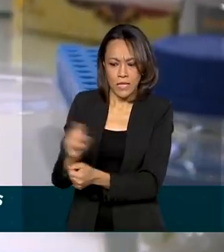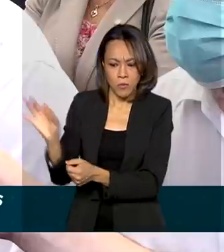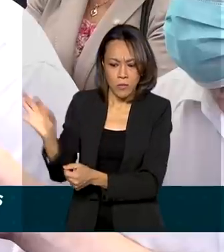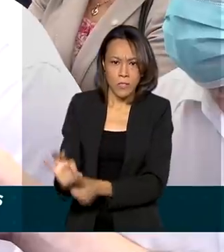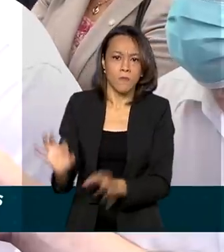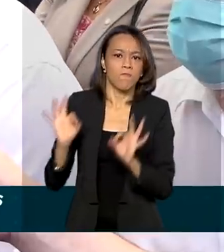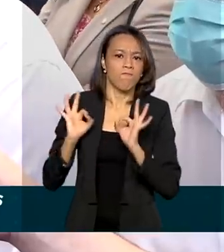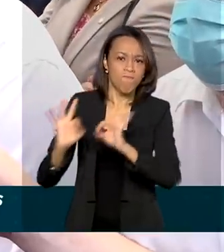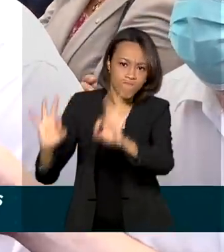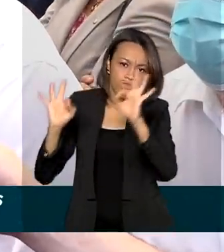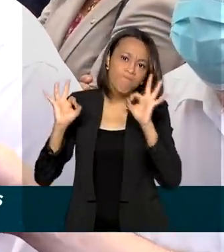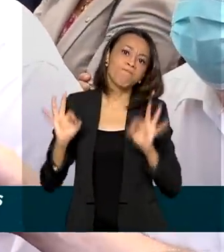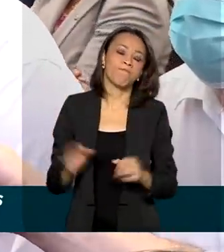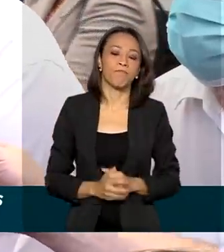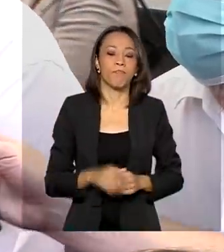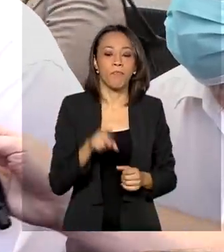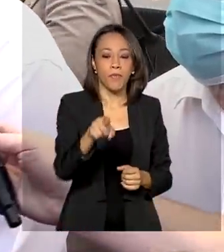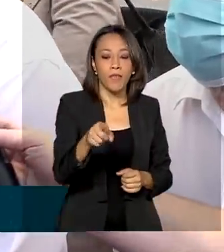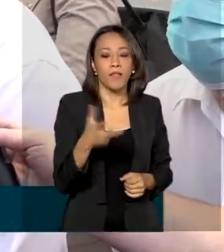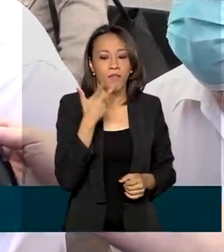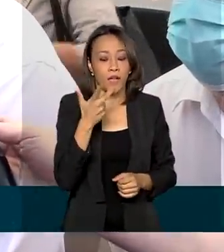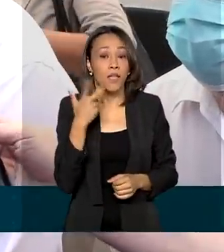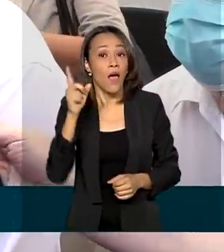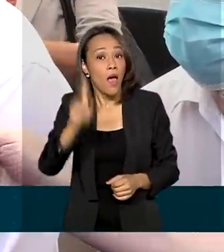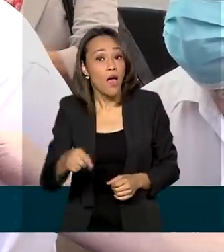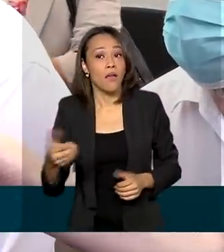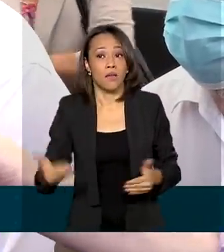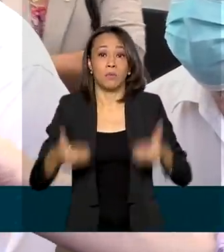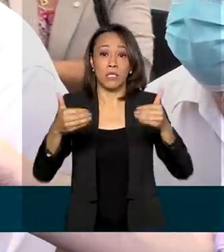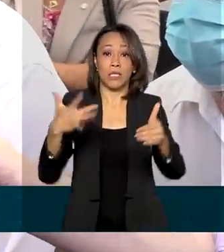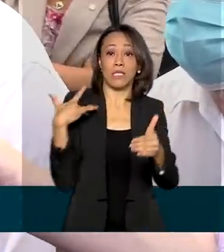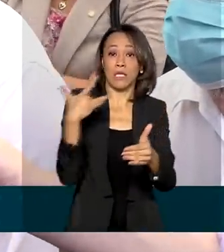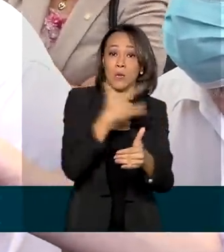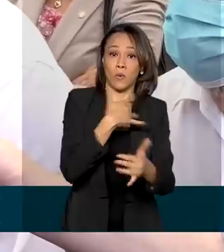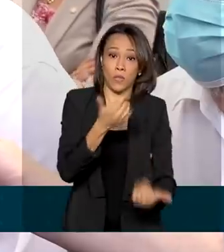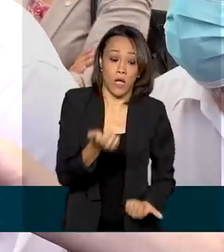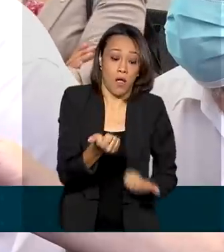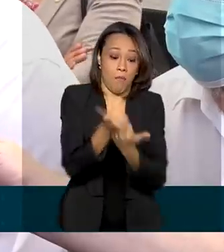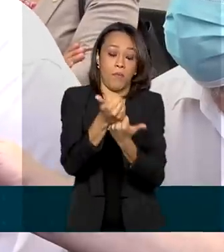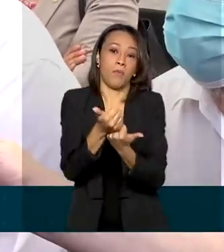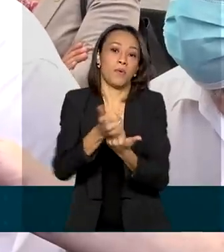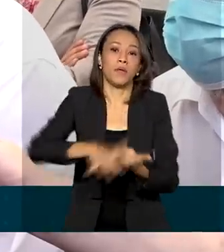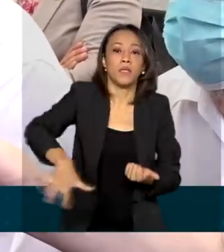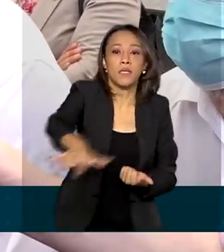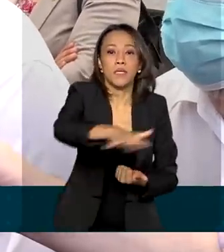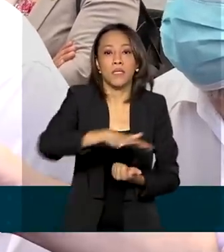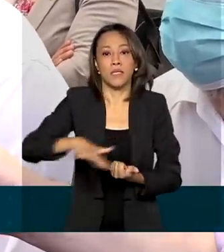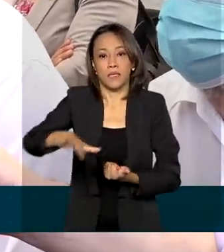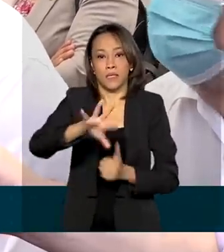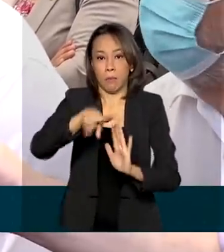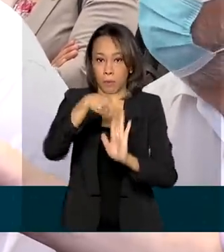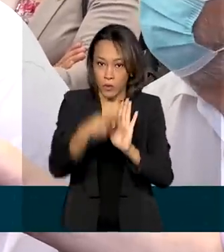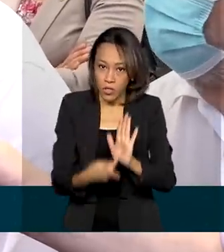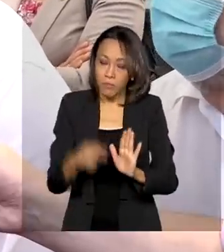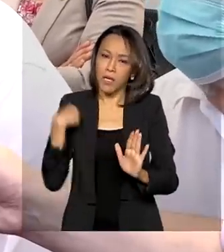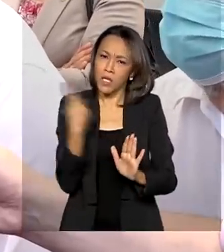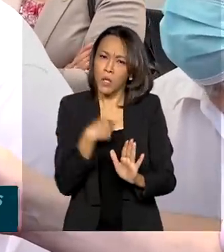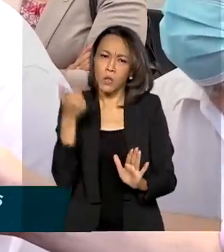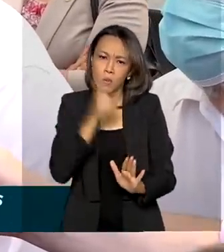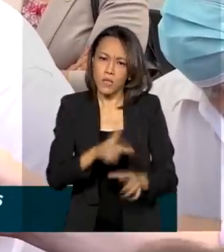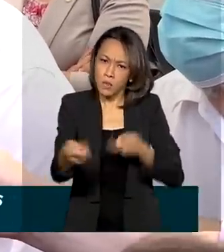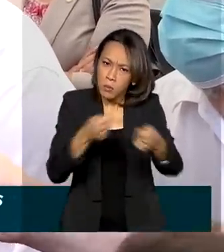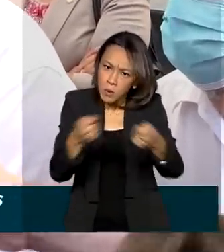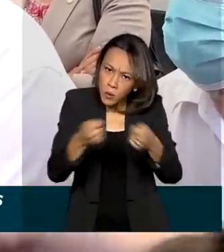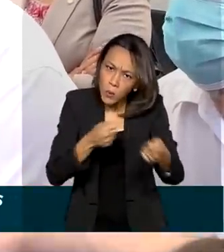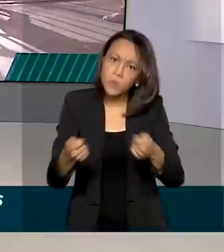comprovada. É uma maneira inovadora, é o Ministério da Saúde apoiando projetos de vanguarda para que possamos ter o controle da arbovirose